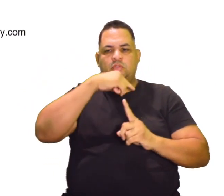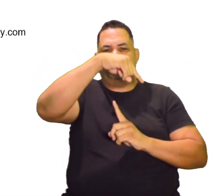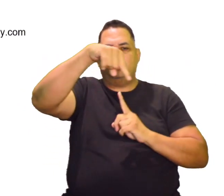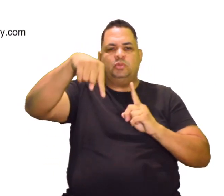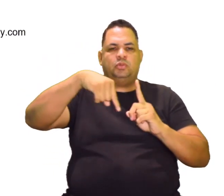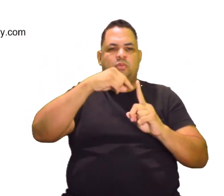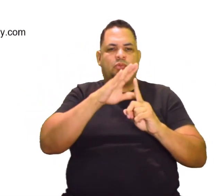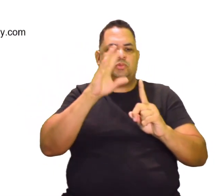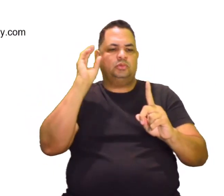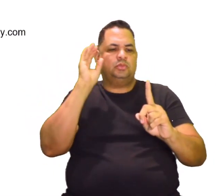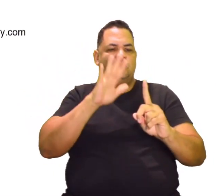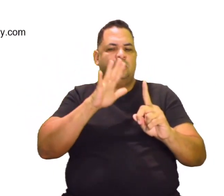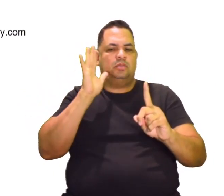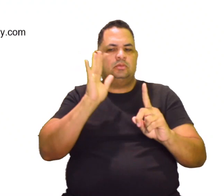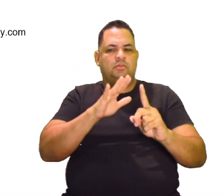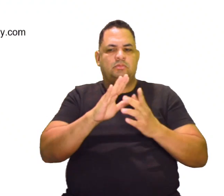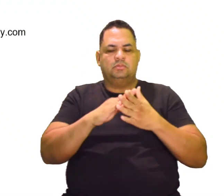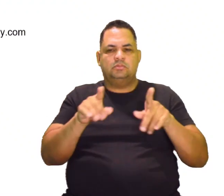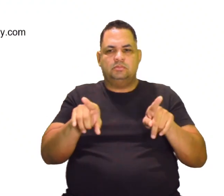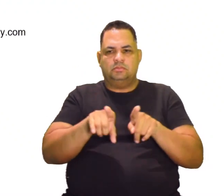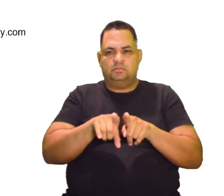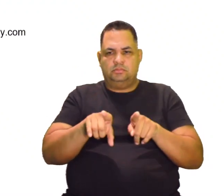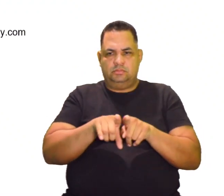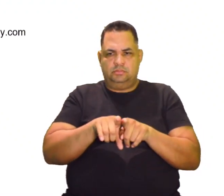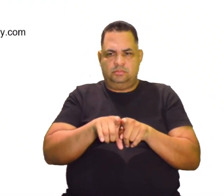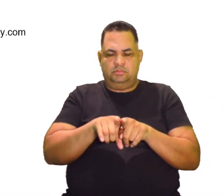como também os povos